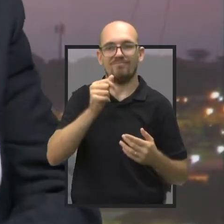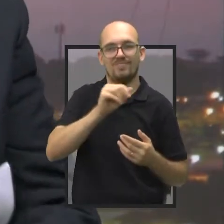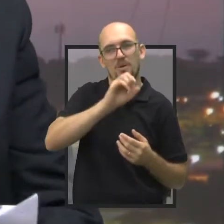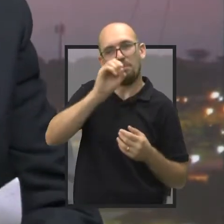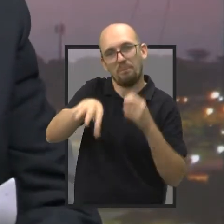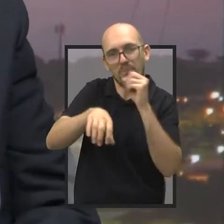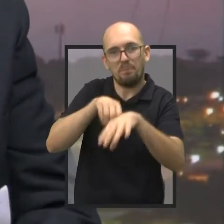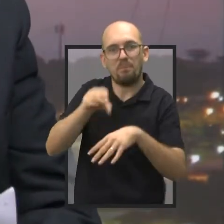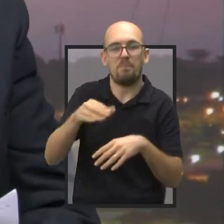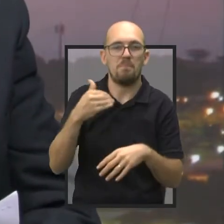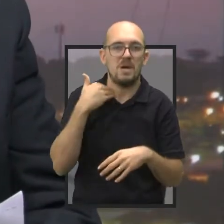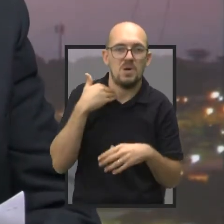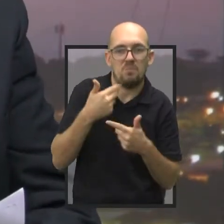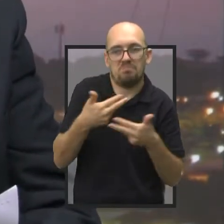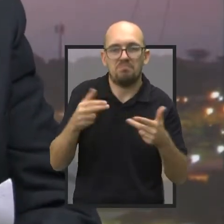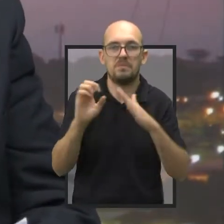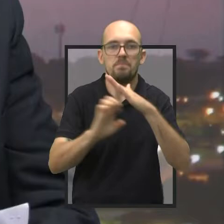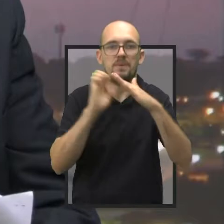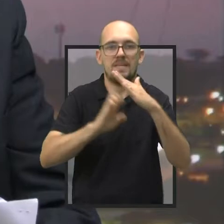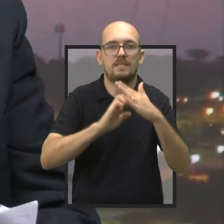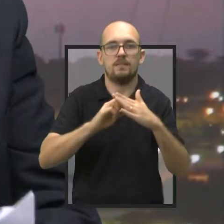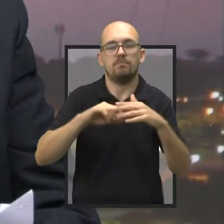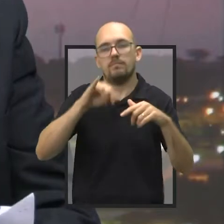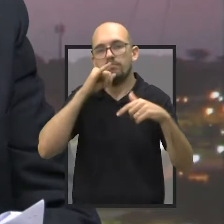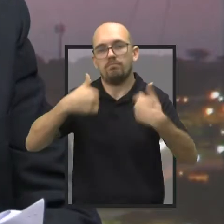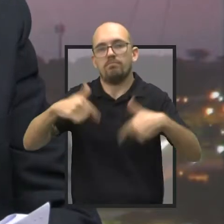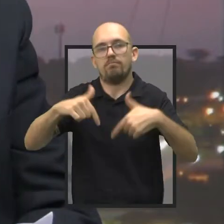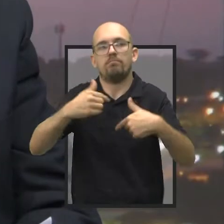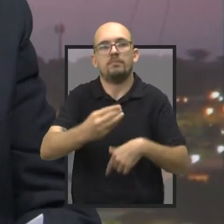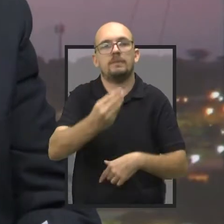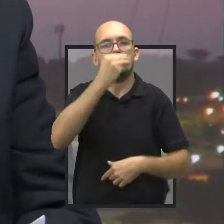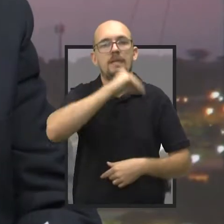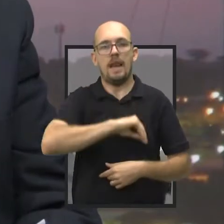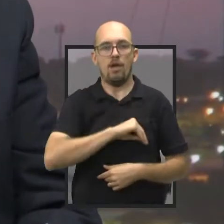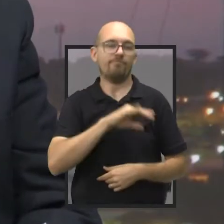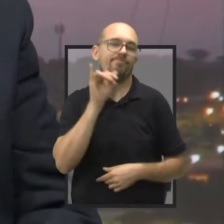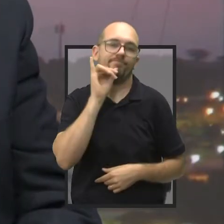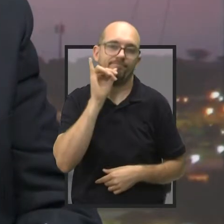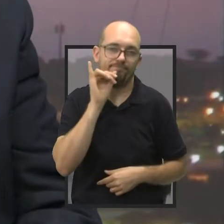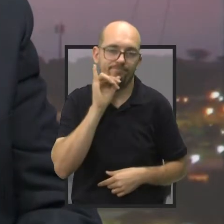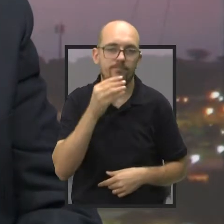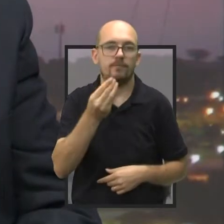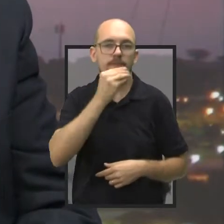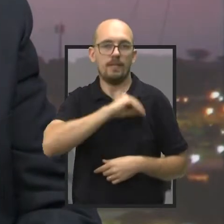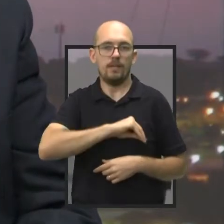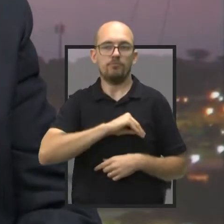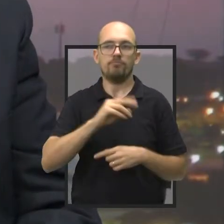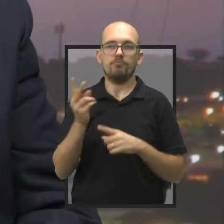empresas do seu faturamento, etc., e esse dinheiro, né, fica